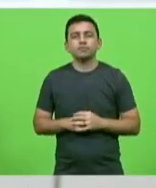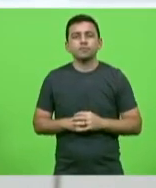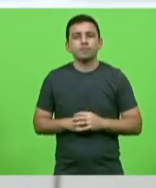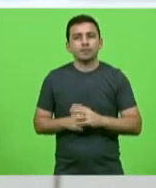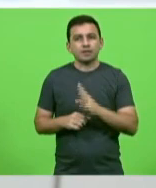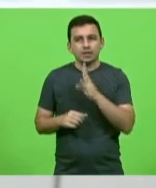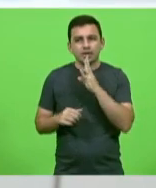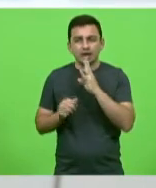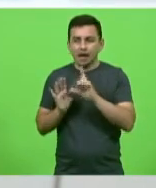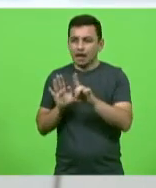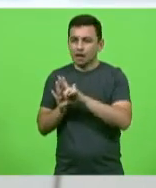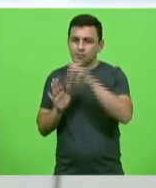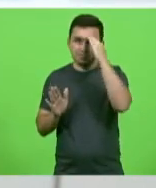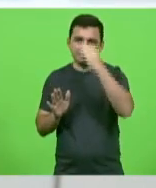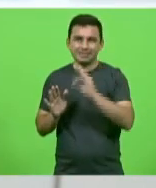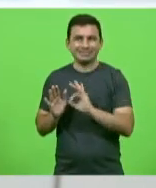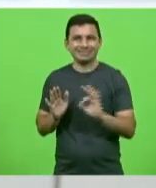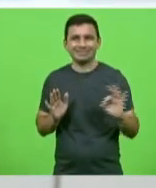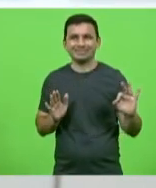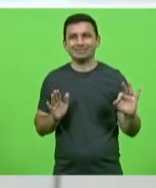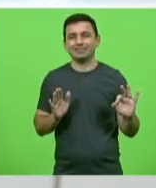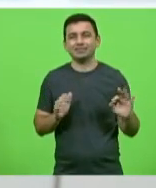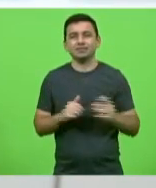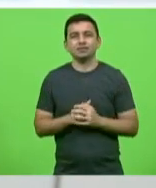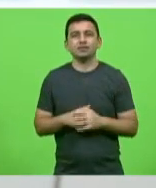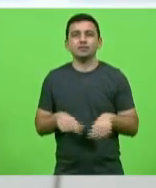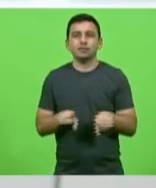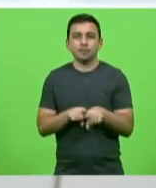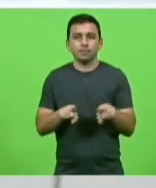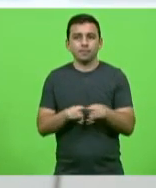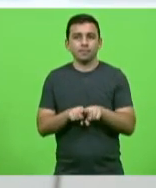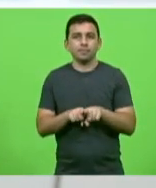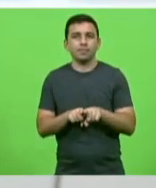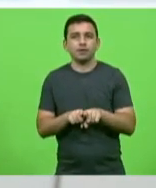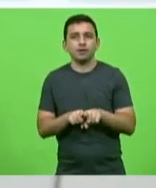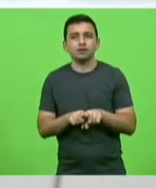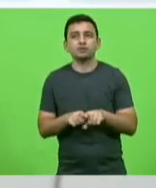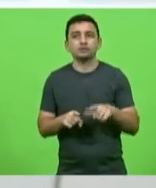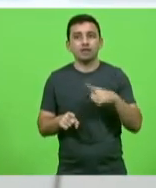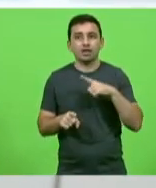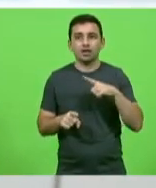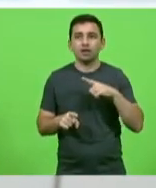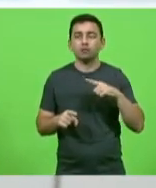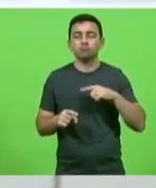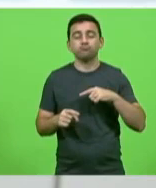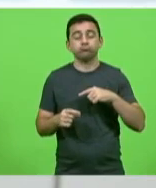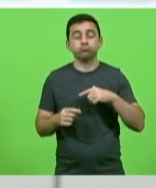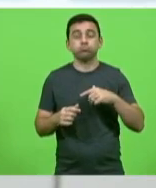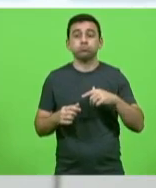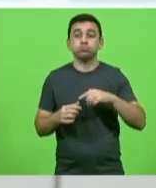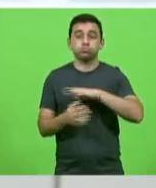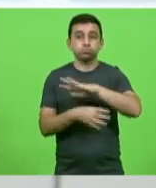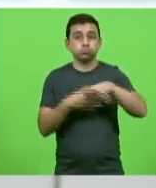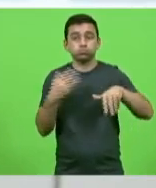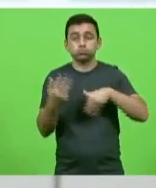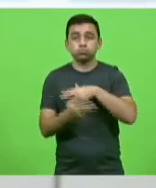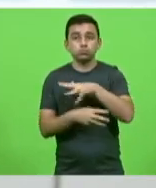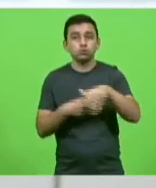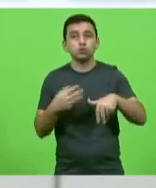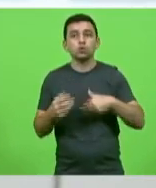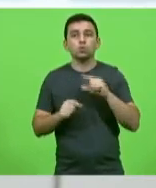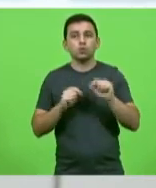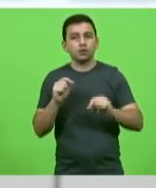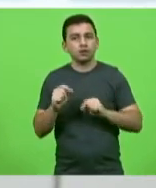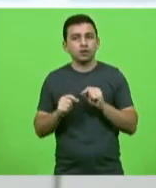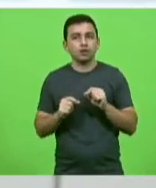por compra cercada de legalidade como também o retumbante tumulto e agravo moral